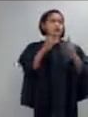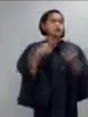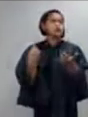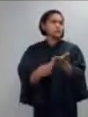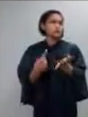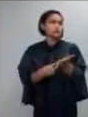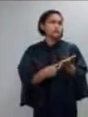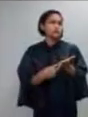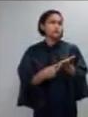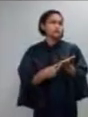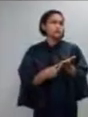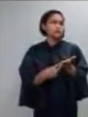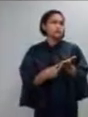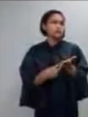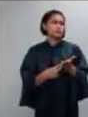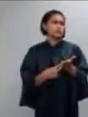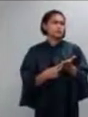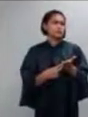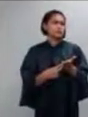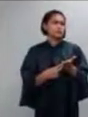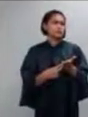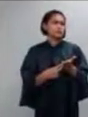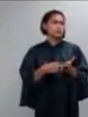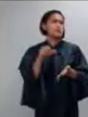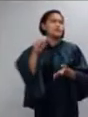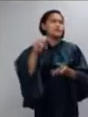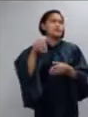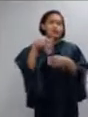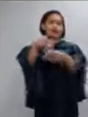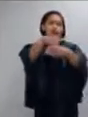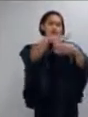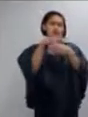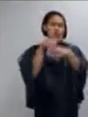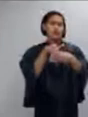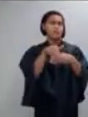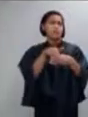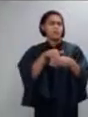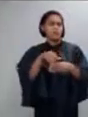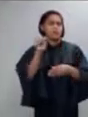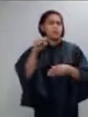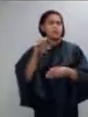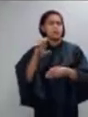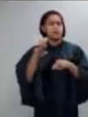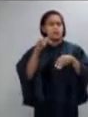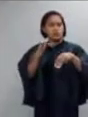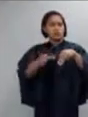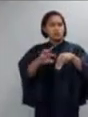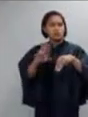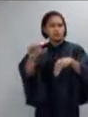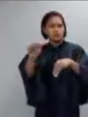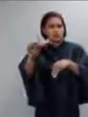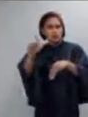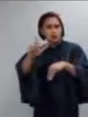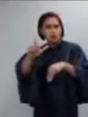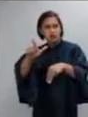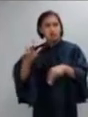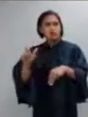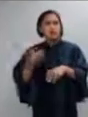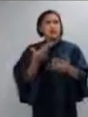Então, acolhido o voto, ministro Raul, no sentido de manter o afastamento por mais 180 dias.